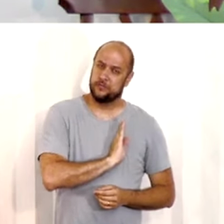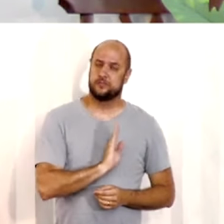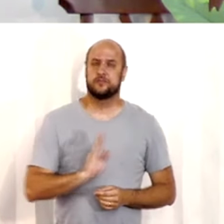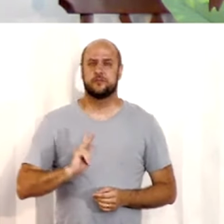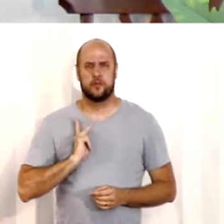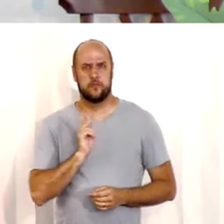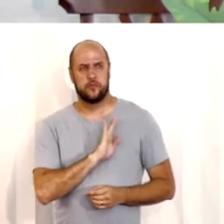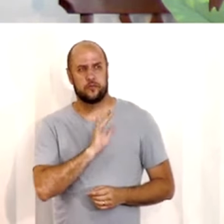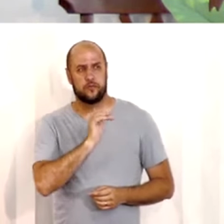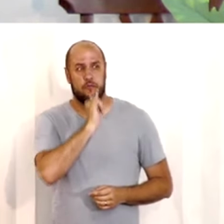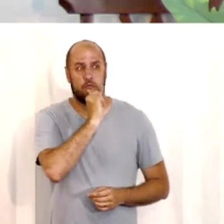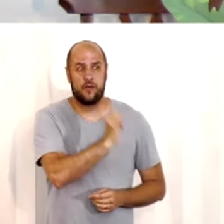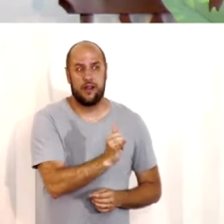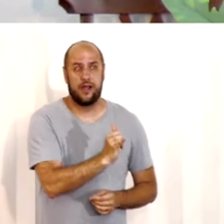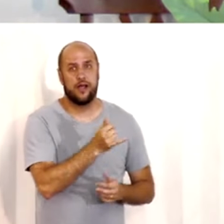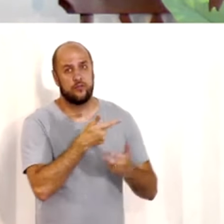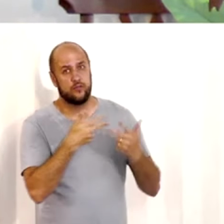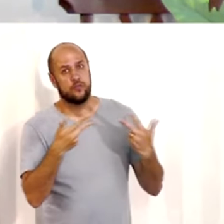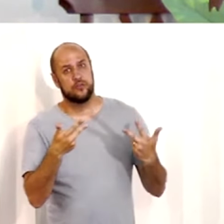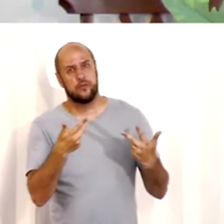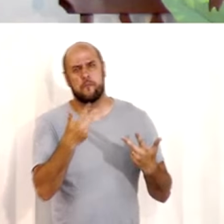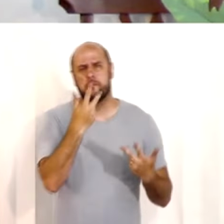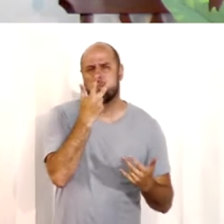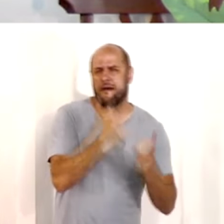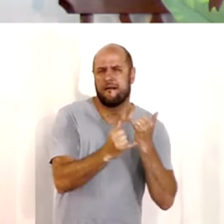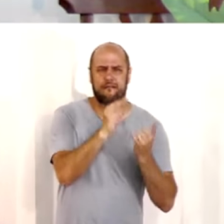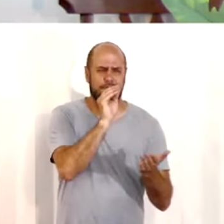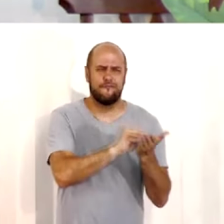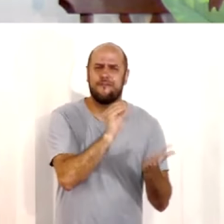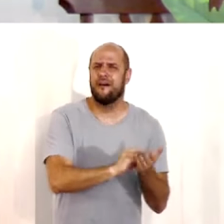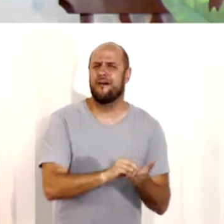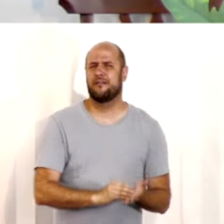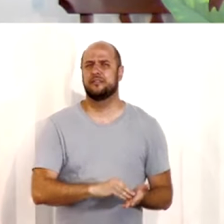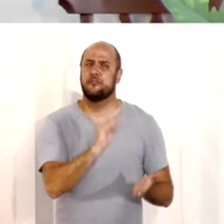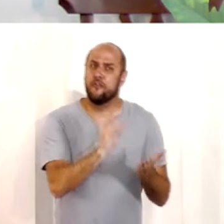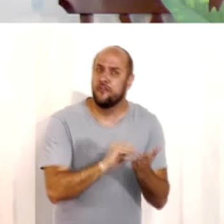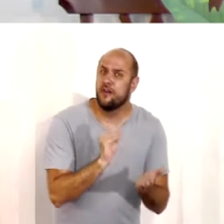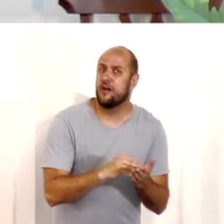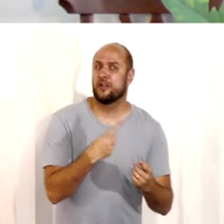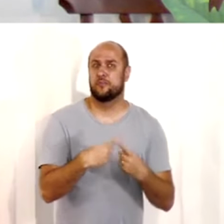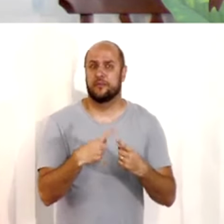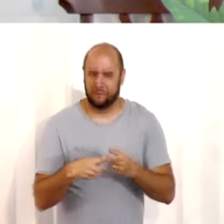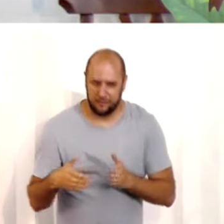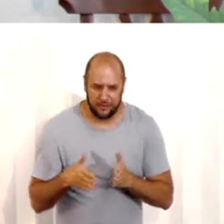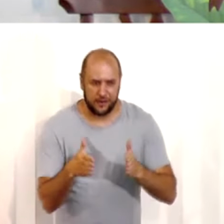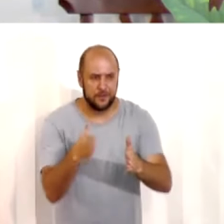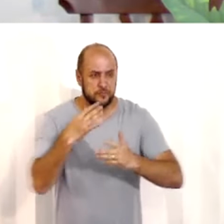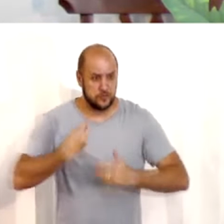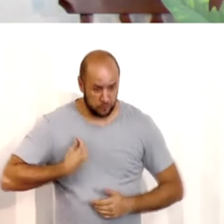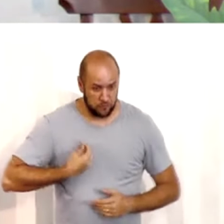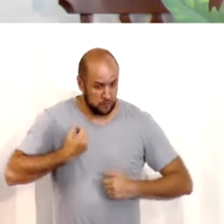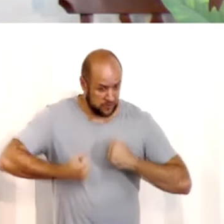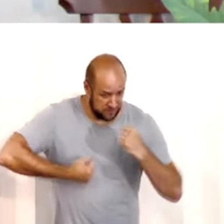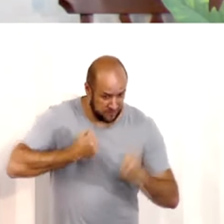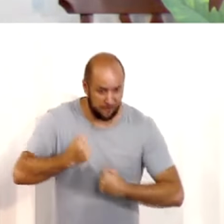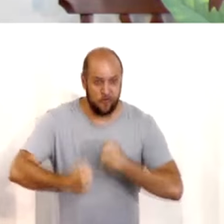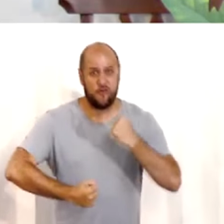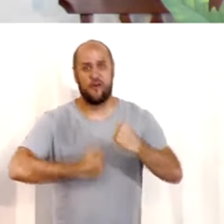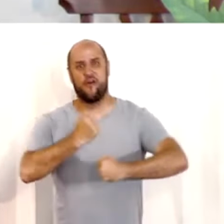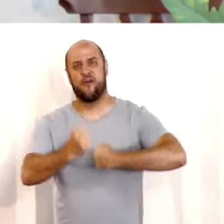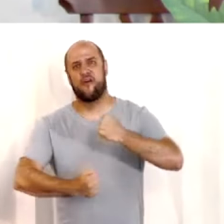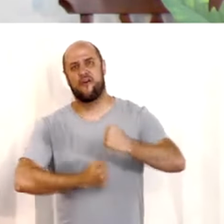aos hebreus estava faltando alguma coisa, estava faltando, porque nessa caminhada, nessa corrida que eles precisavam fazer, o autor